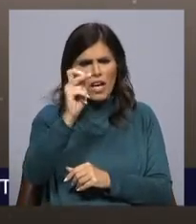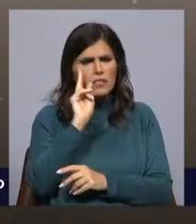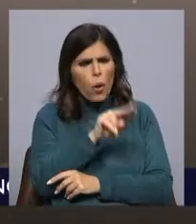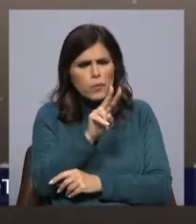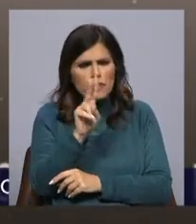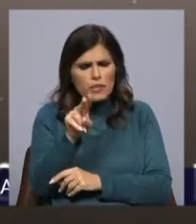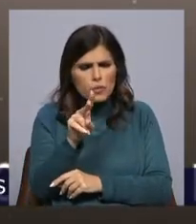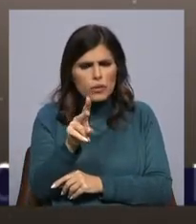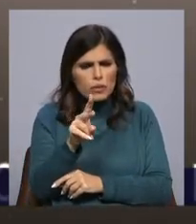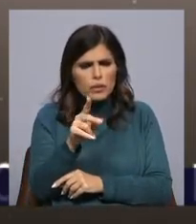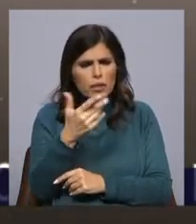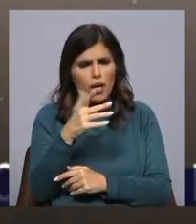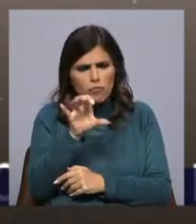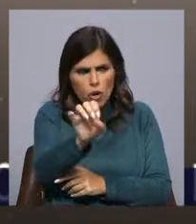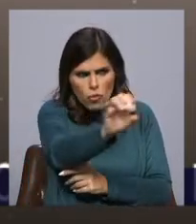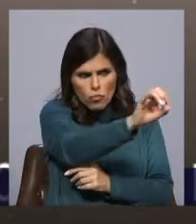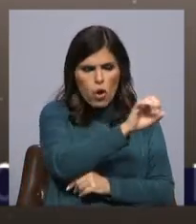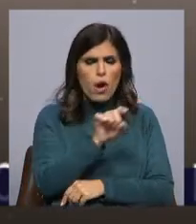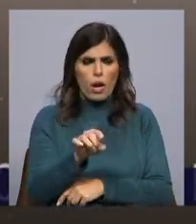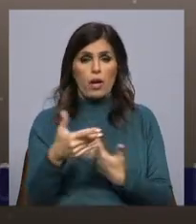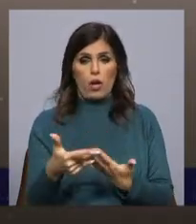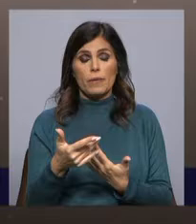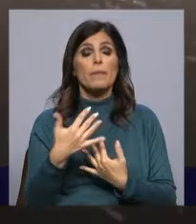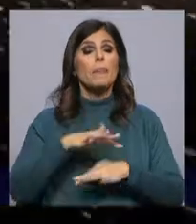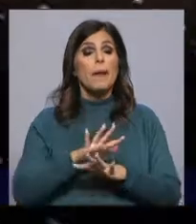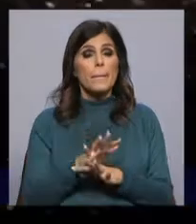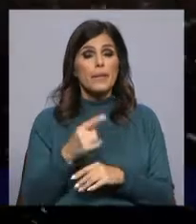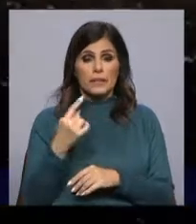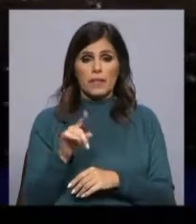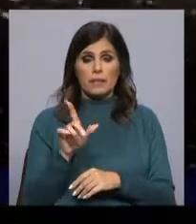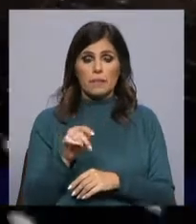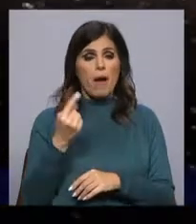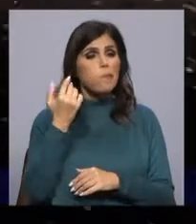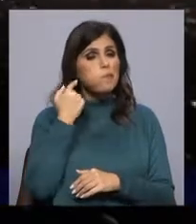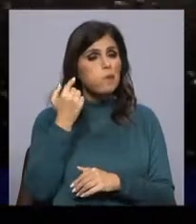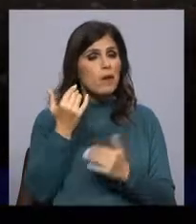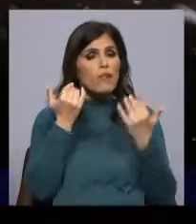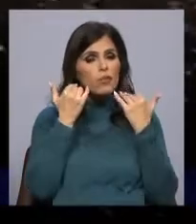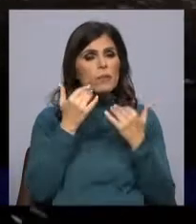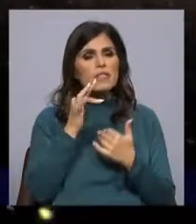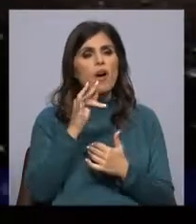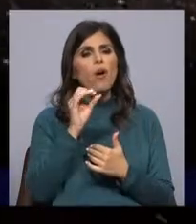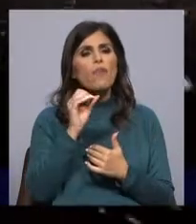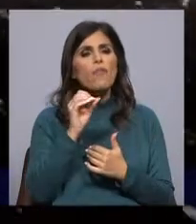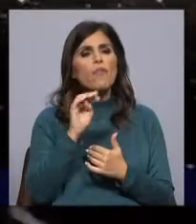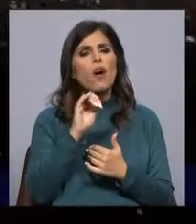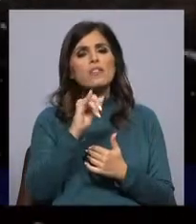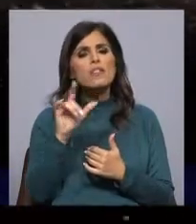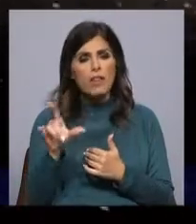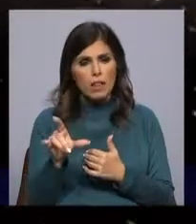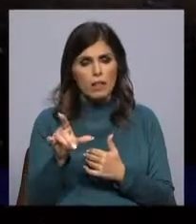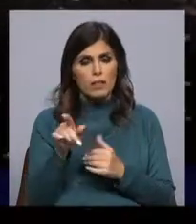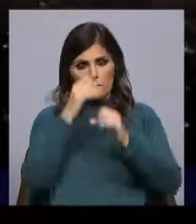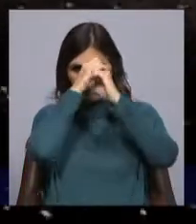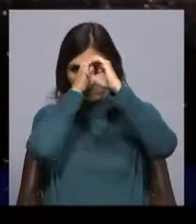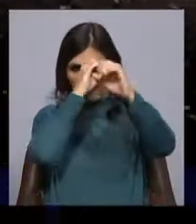esta identificação. Mas trazemos também notícias de fósseis. E aqui voltamos também ao telescópio